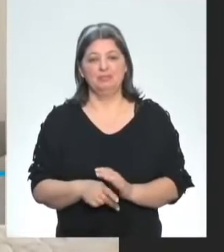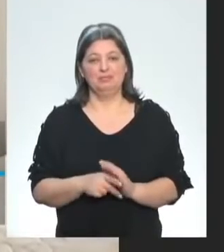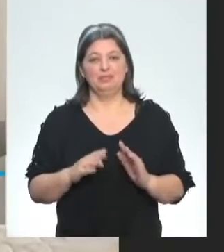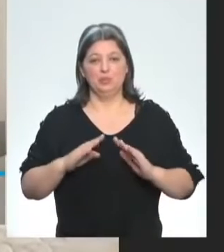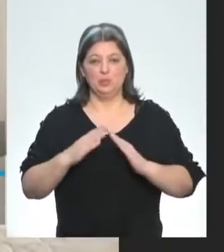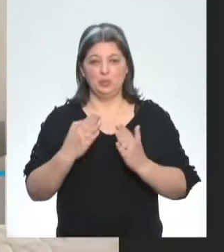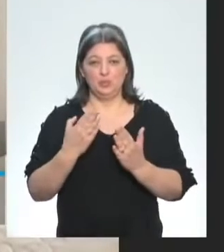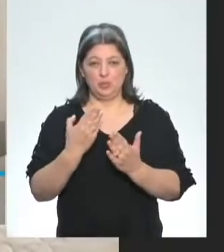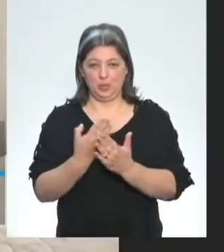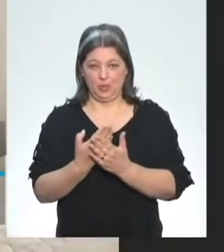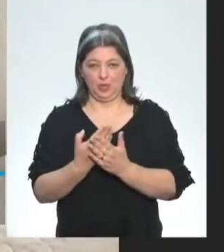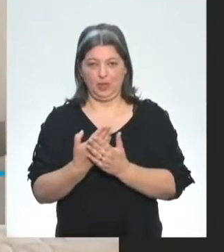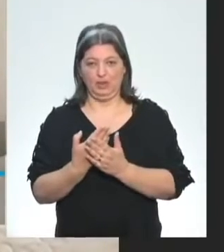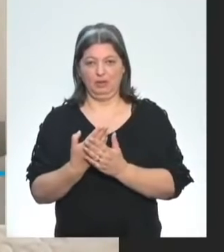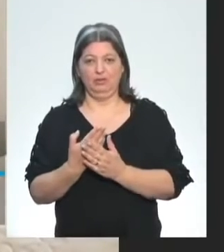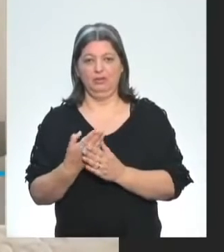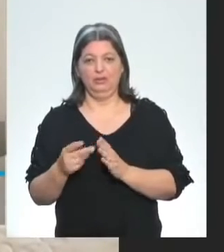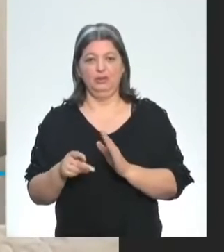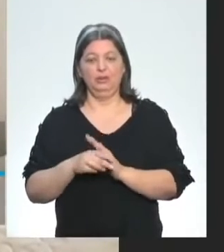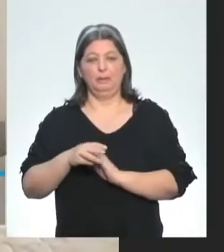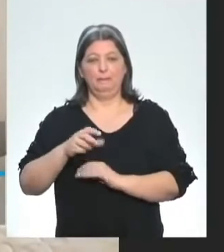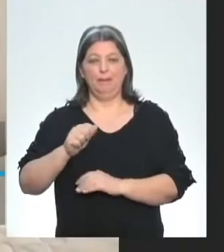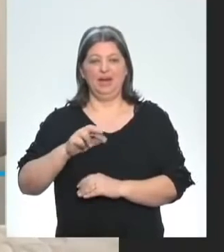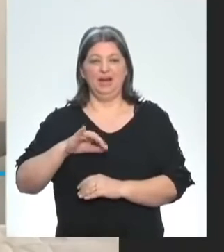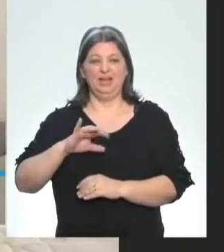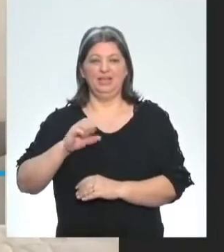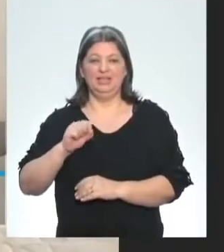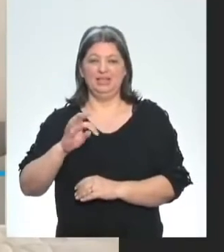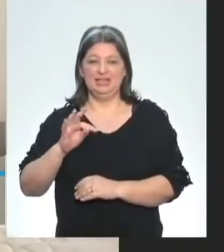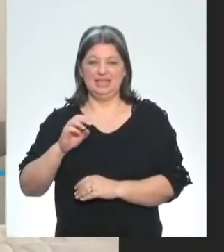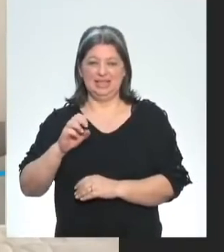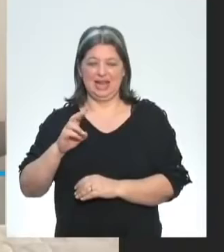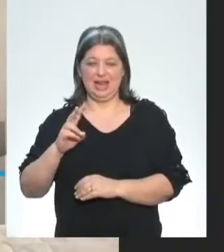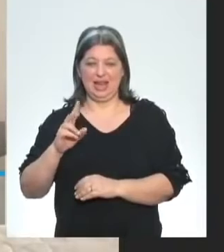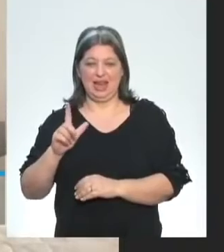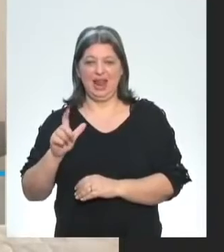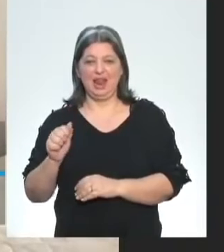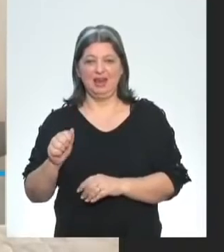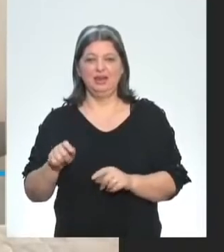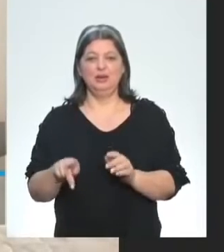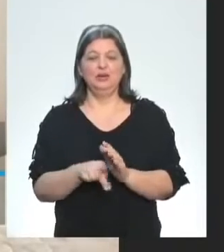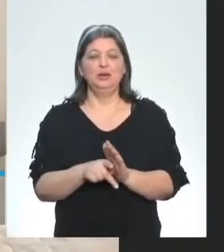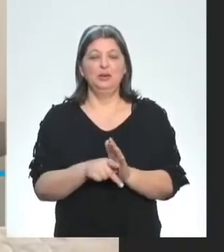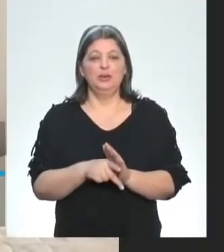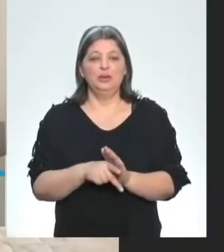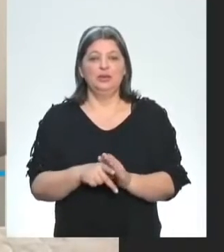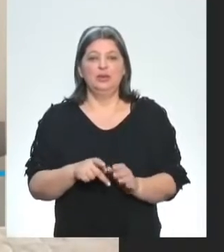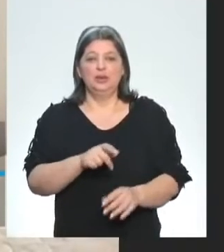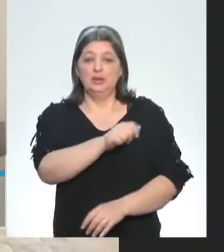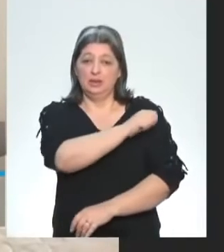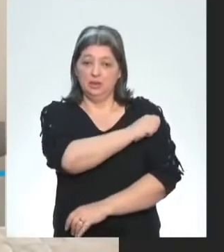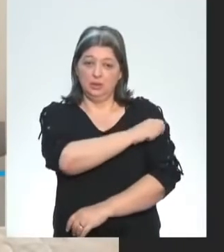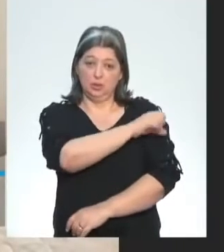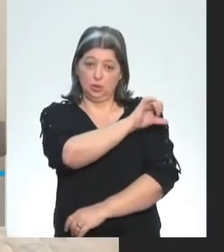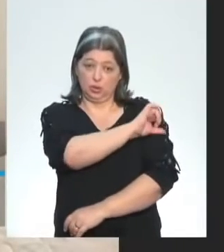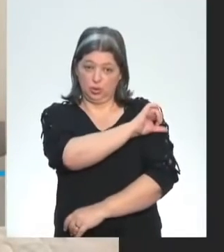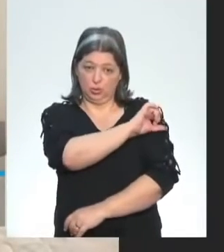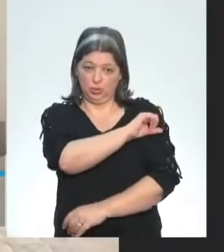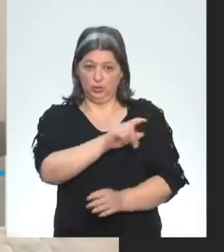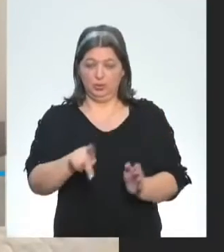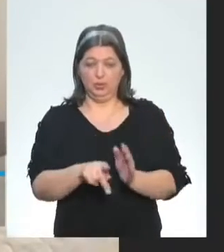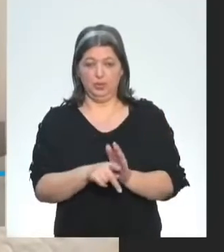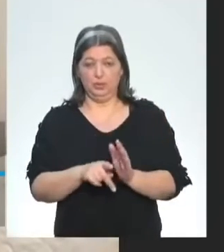Escola Estadual Professora Maristela da Oca, do aluno do 9º ano do ensino fundamental, e minha escola fica na diretoria de ensino